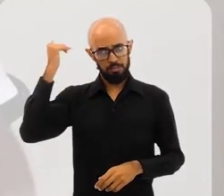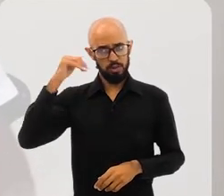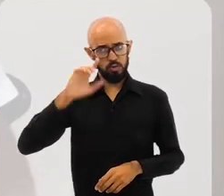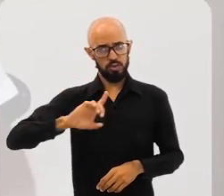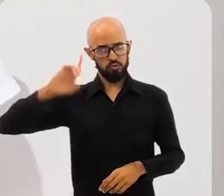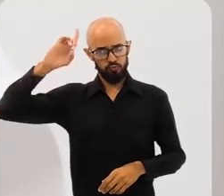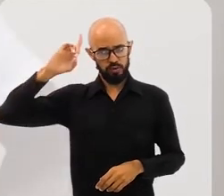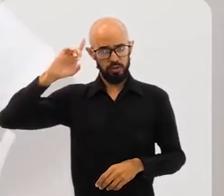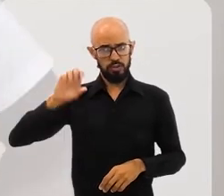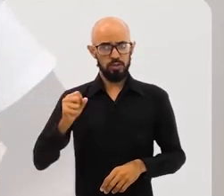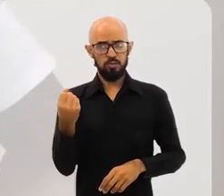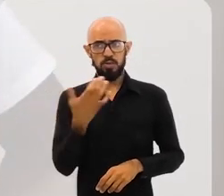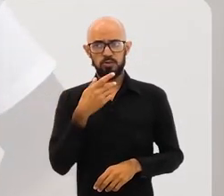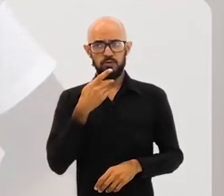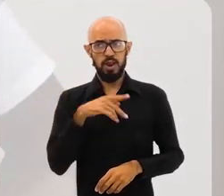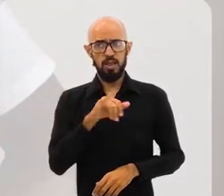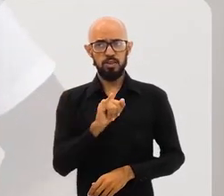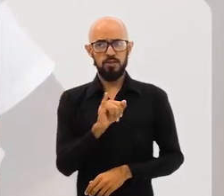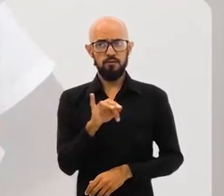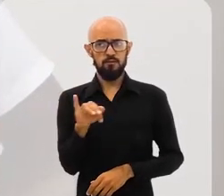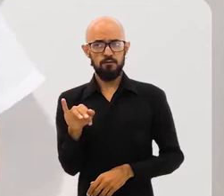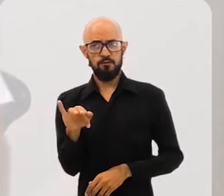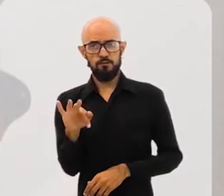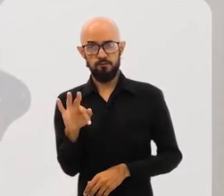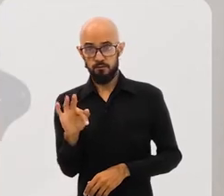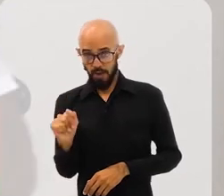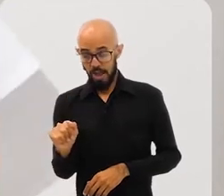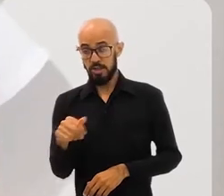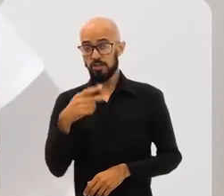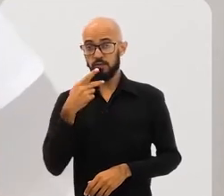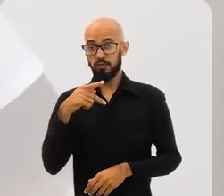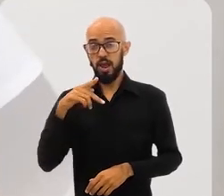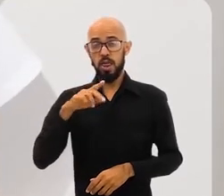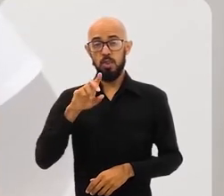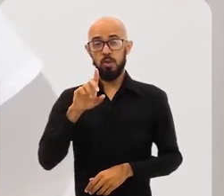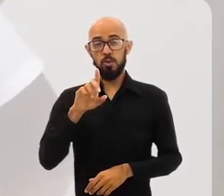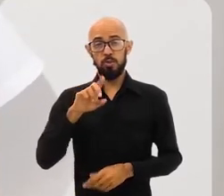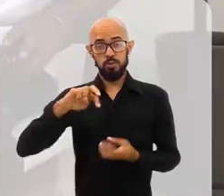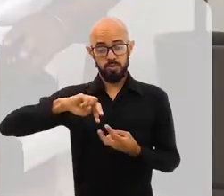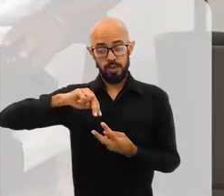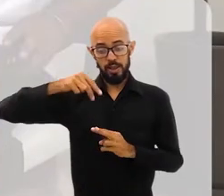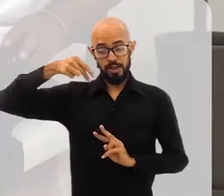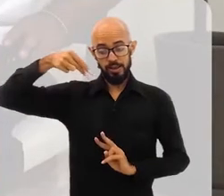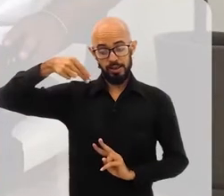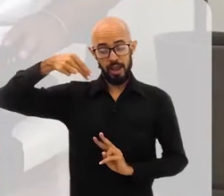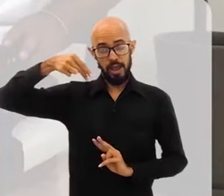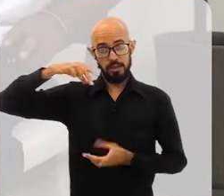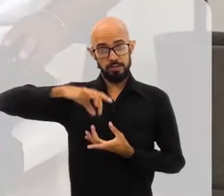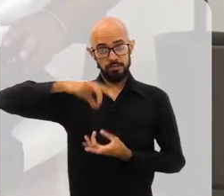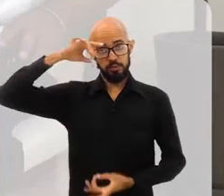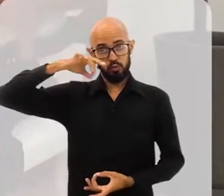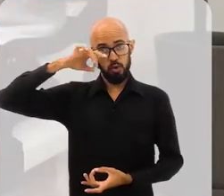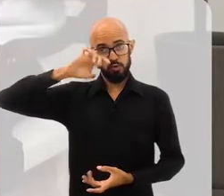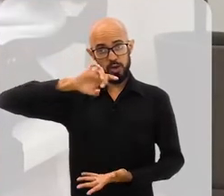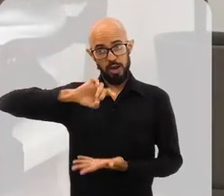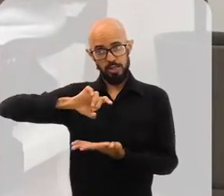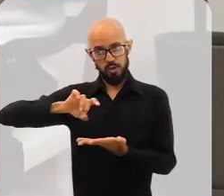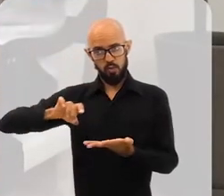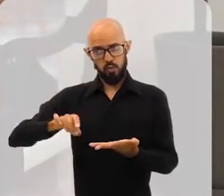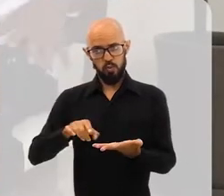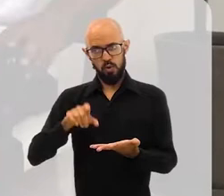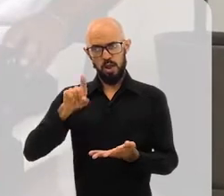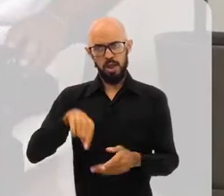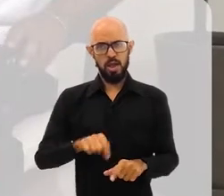Então quando você fala sobre isso a gente fala sobre DNA espiritual de cada ser humano então e faz sua base é o conhecimento